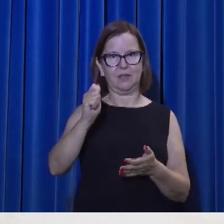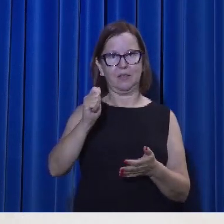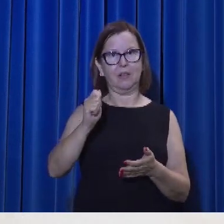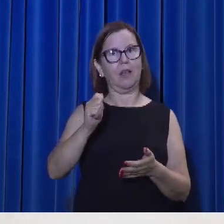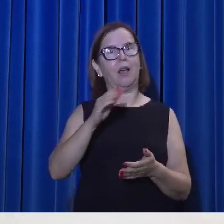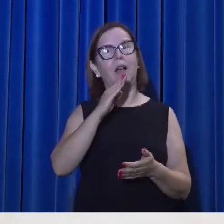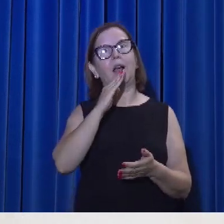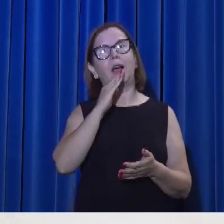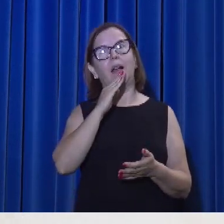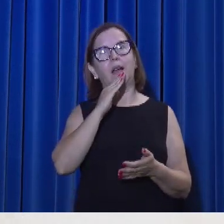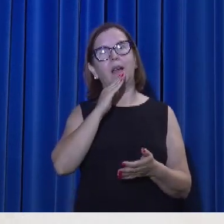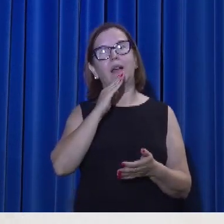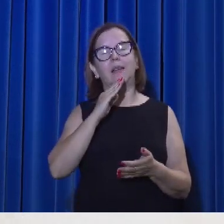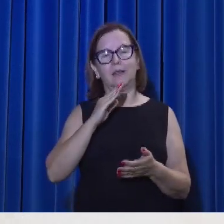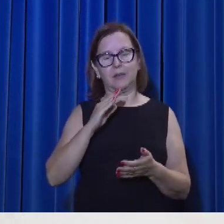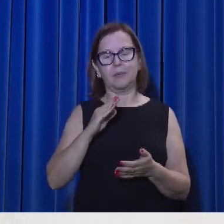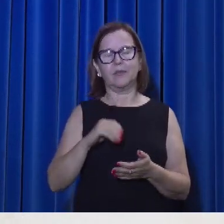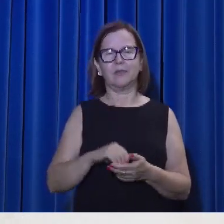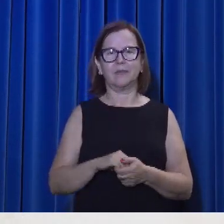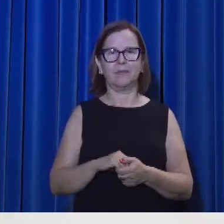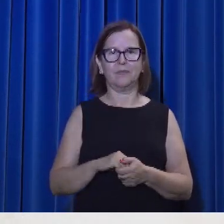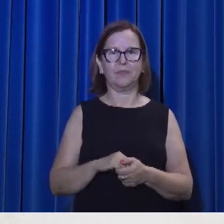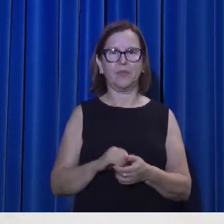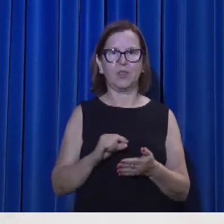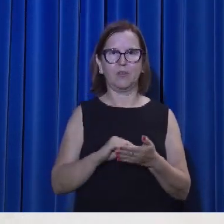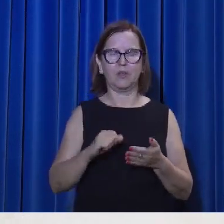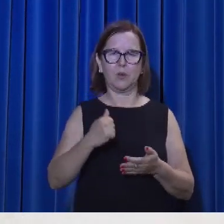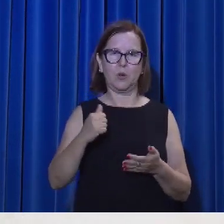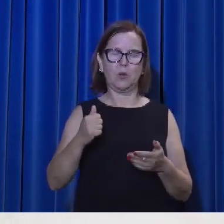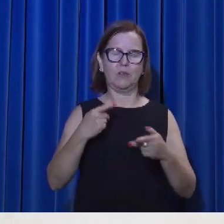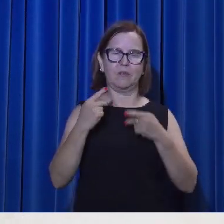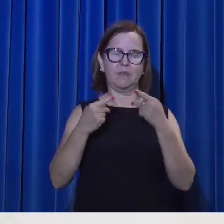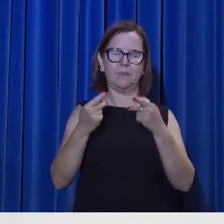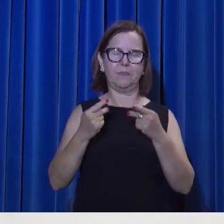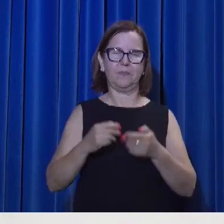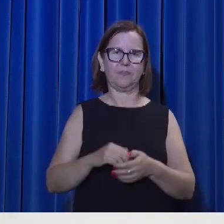Aí o versículo 11 diz assim: